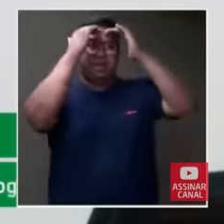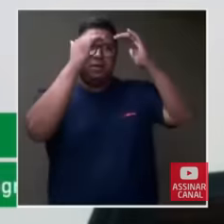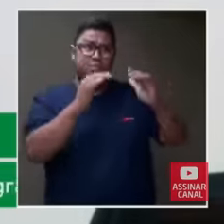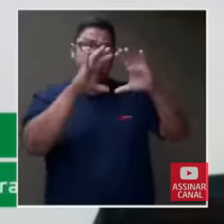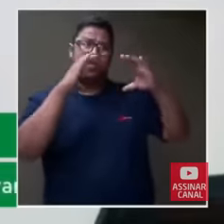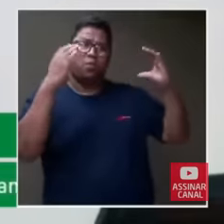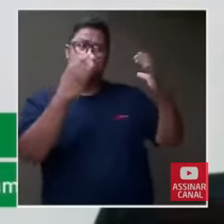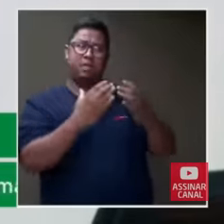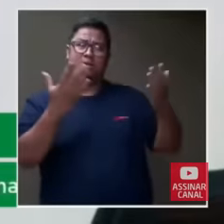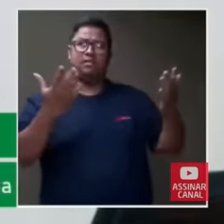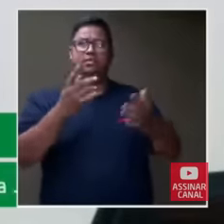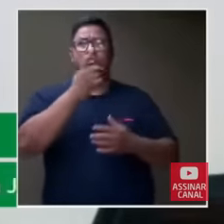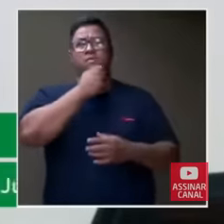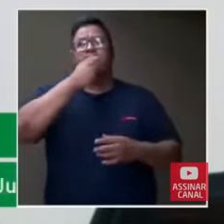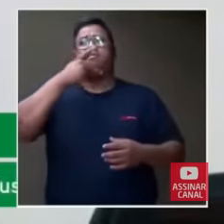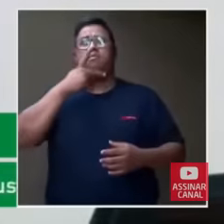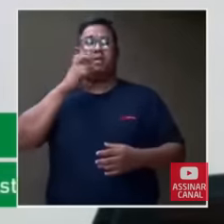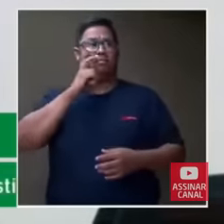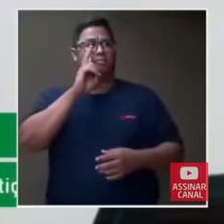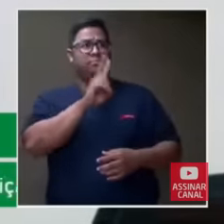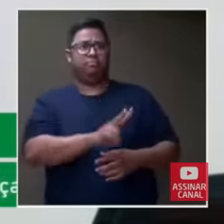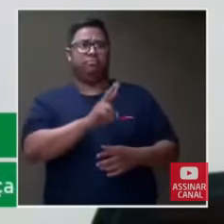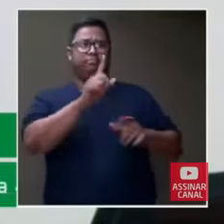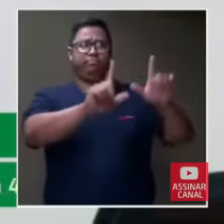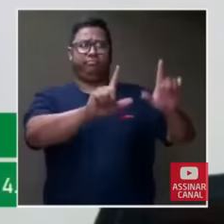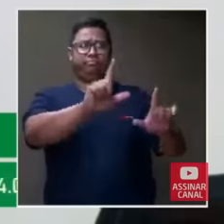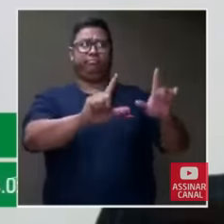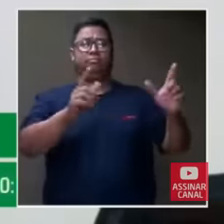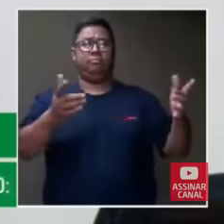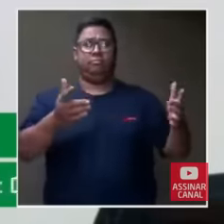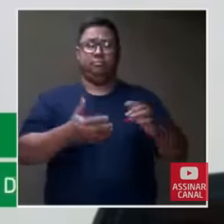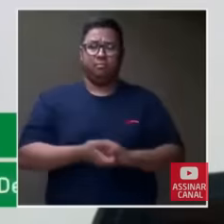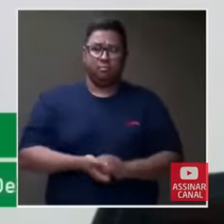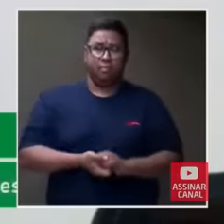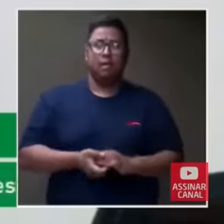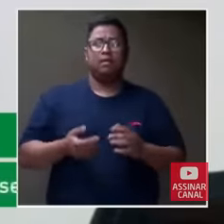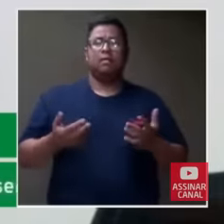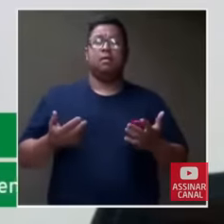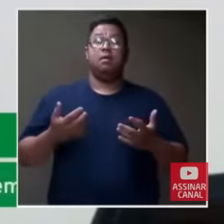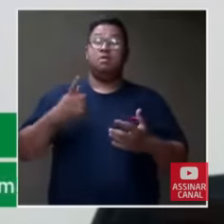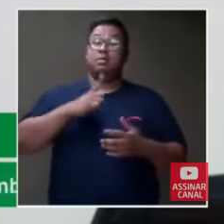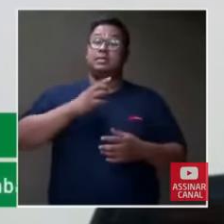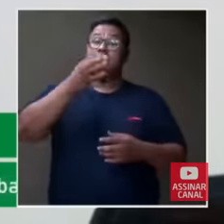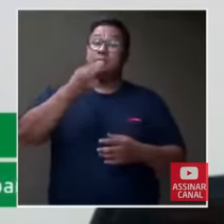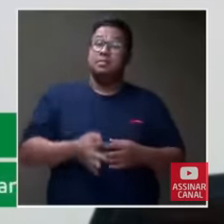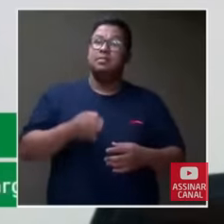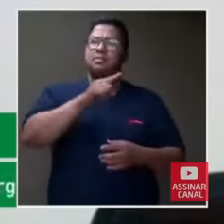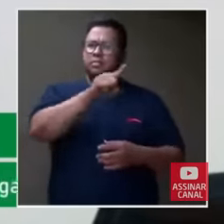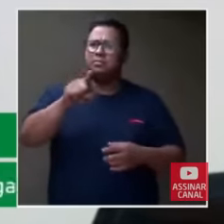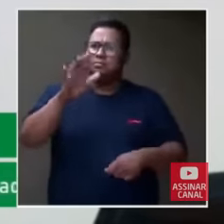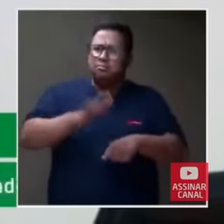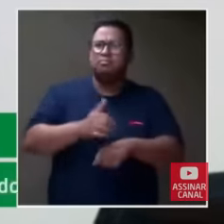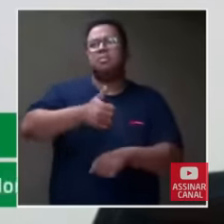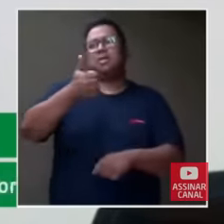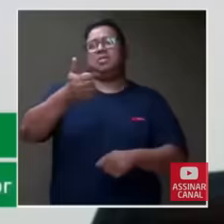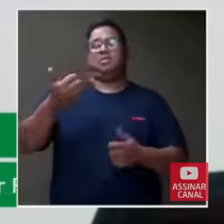à comunidade amapaense que está assistindo isso aqui, eu tenho certeza que os senhores são melhores